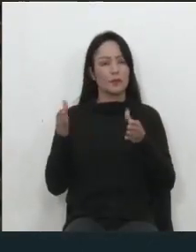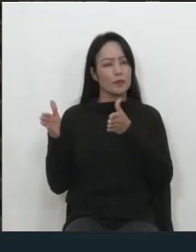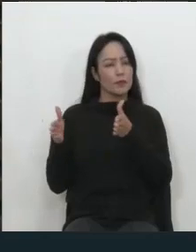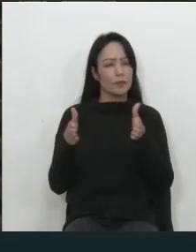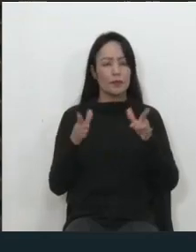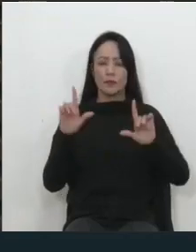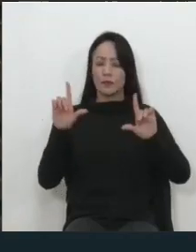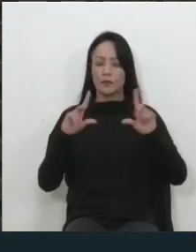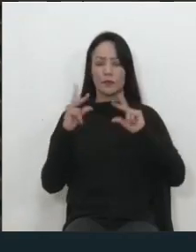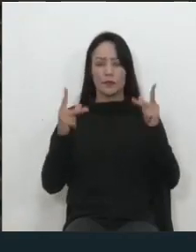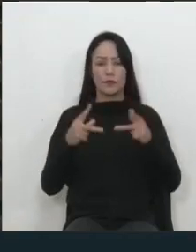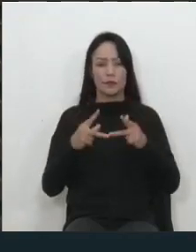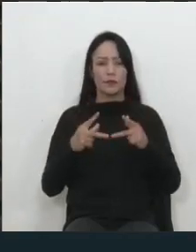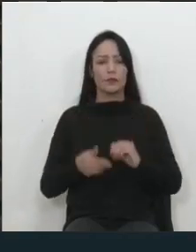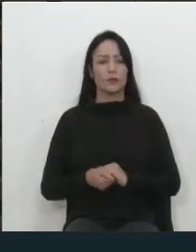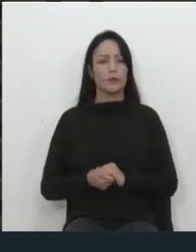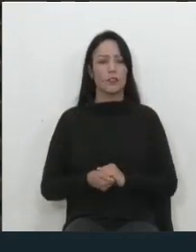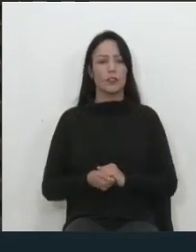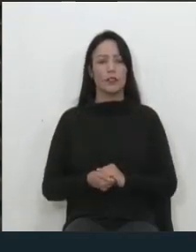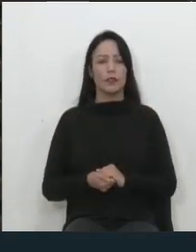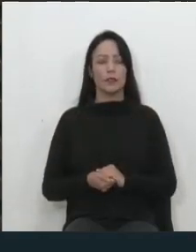TV Câmara,